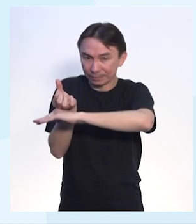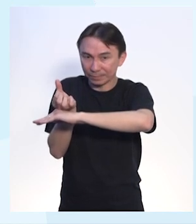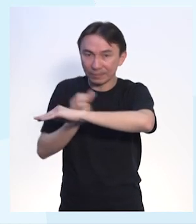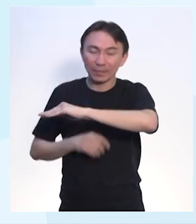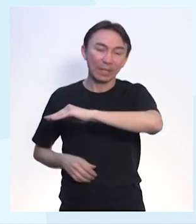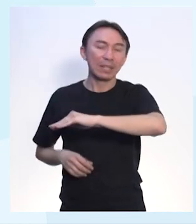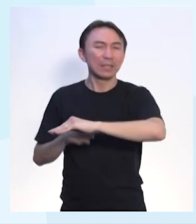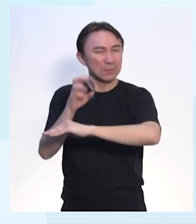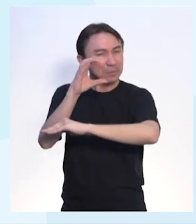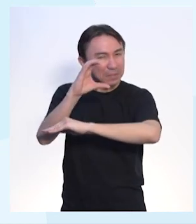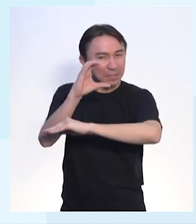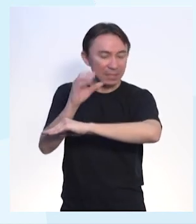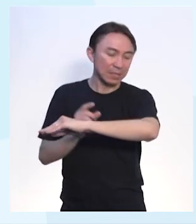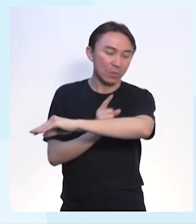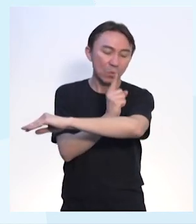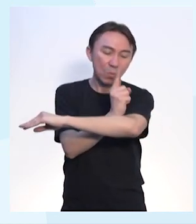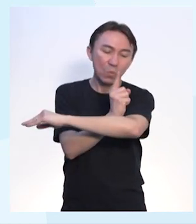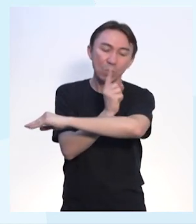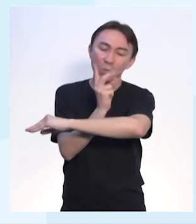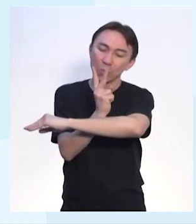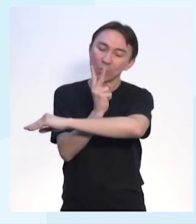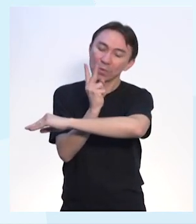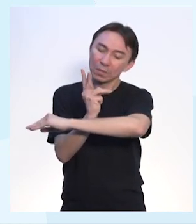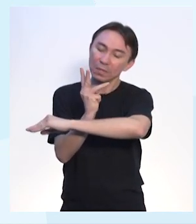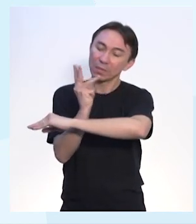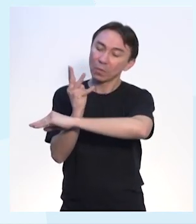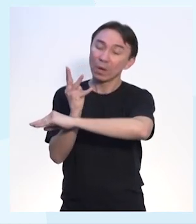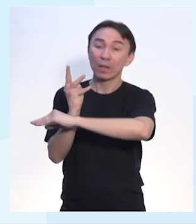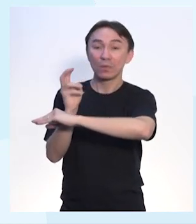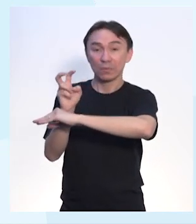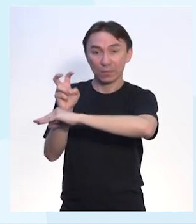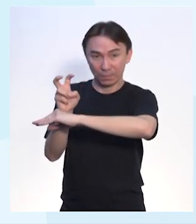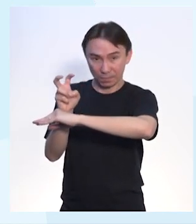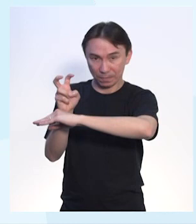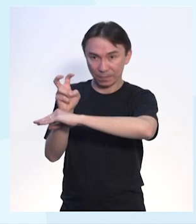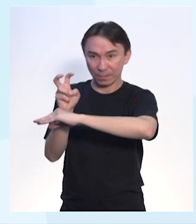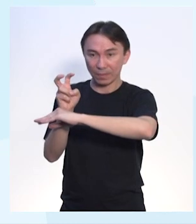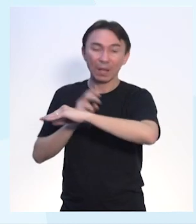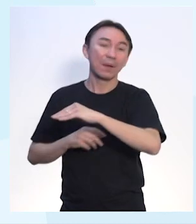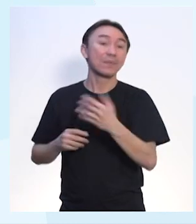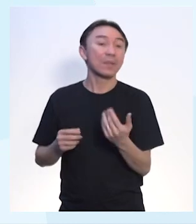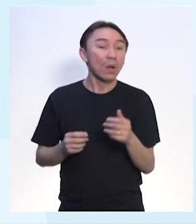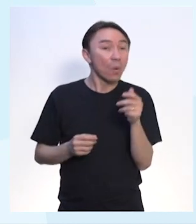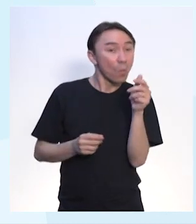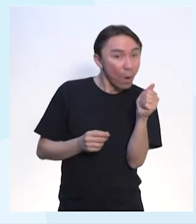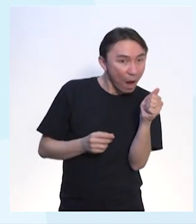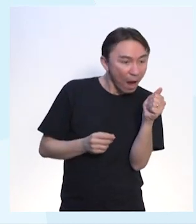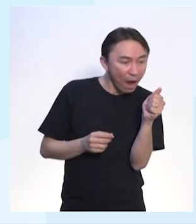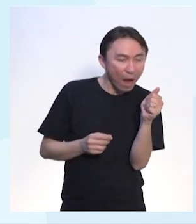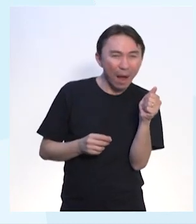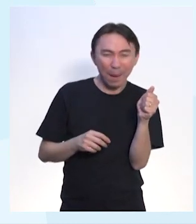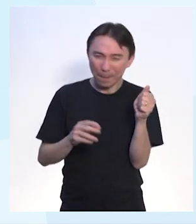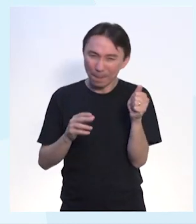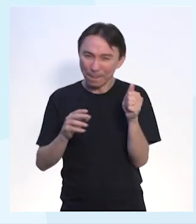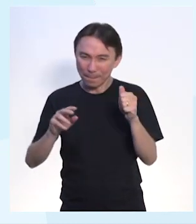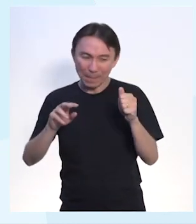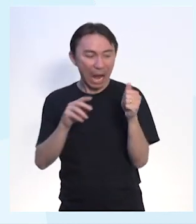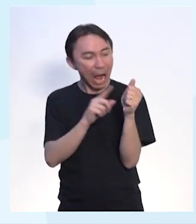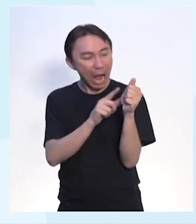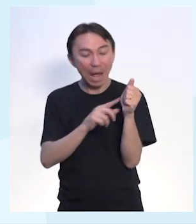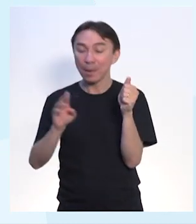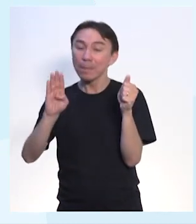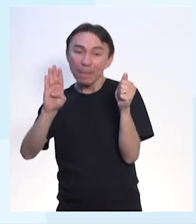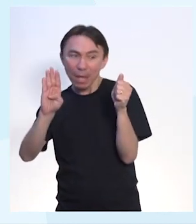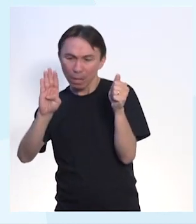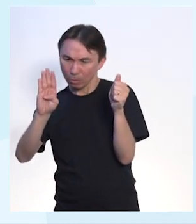vou ter 1, 2, 3, 4, 5. O A, em relação ao B, eu posso dizer que é o dobro, não é? Sim, Jonas. 3 verdade. e 6 é